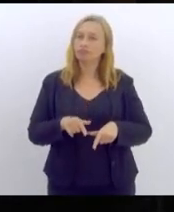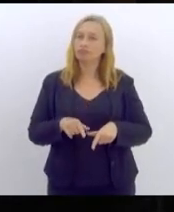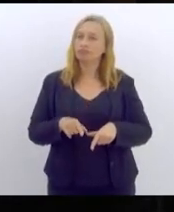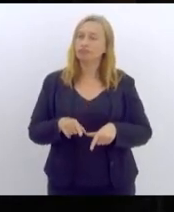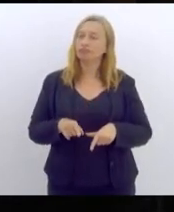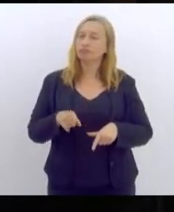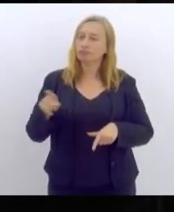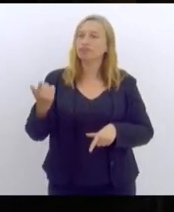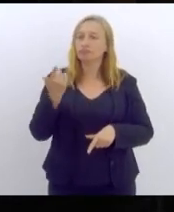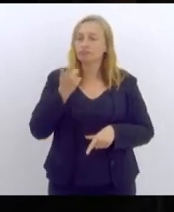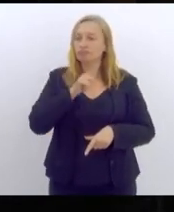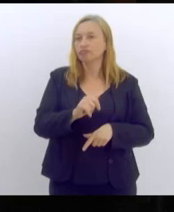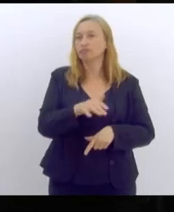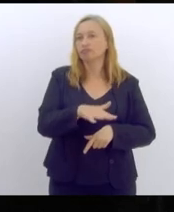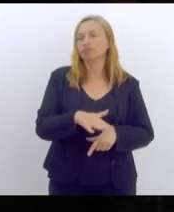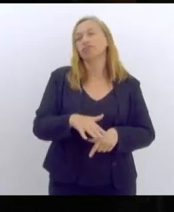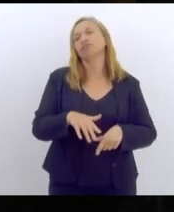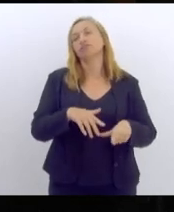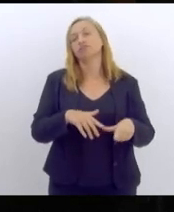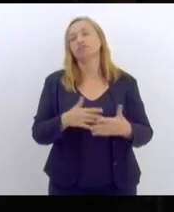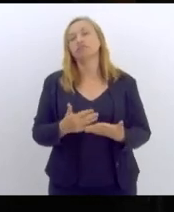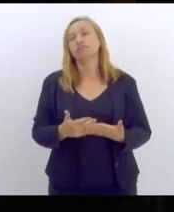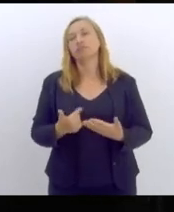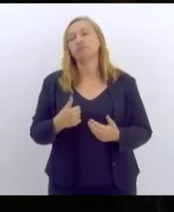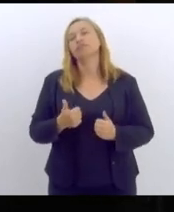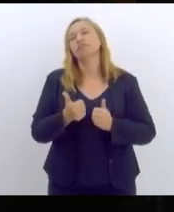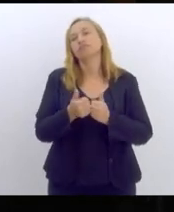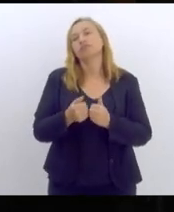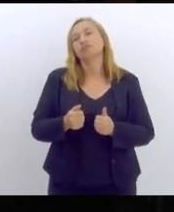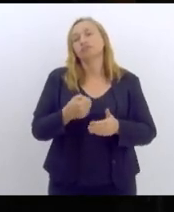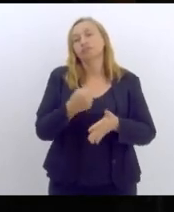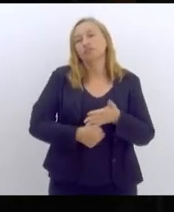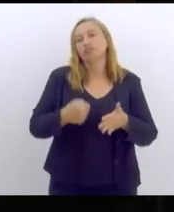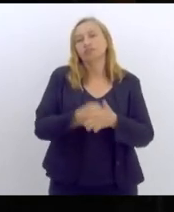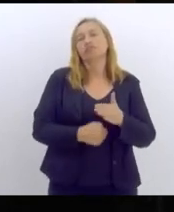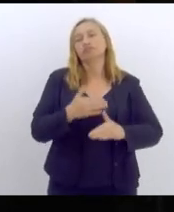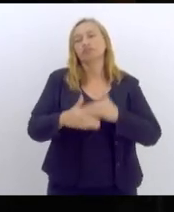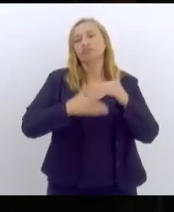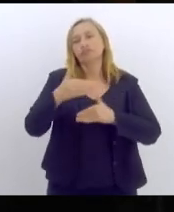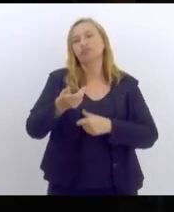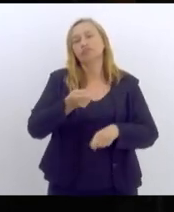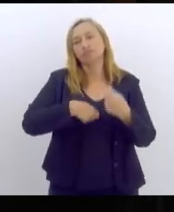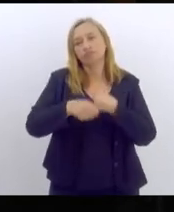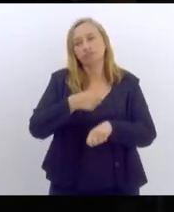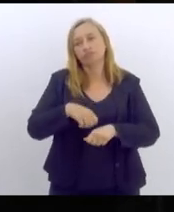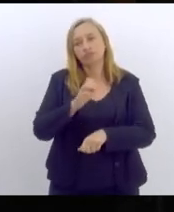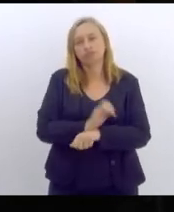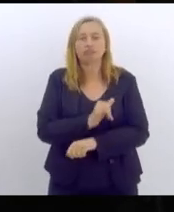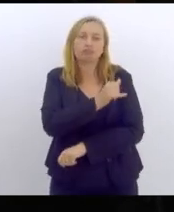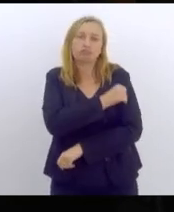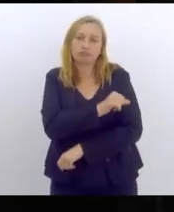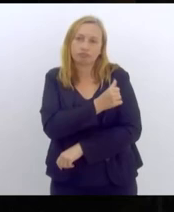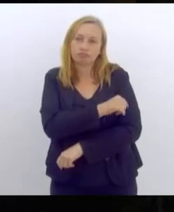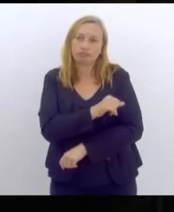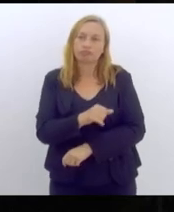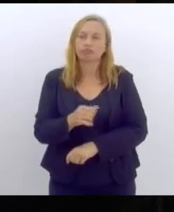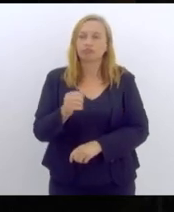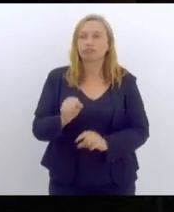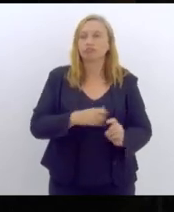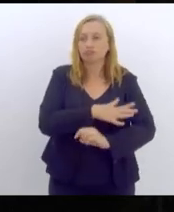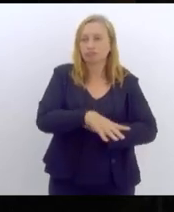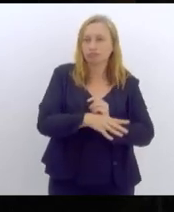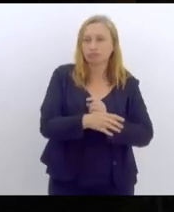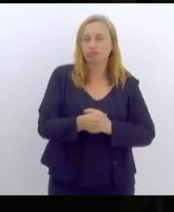Que ele conseguiu no mercado de trabalho. Então, eu sigo lutando por esse desenvolvimento econômico do nosso Estado, social e